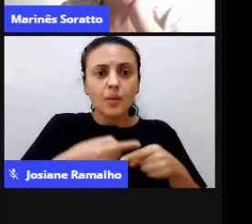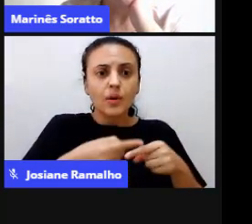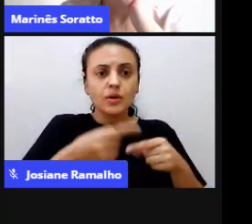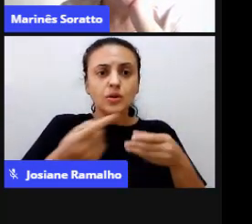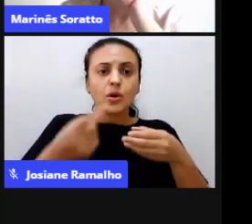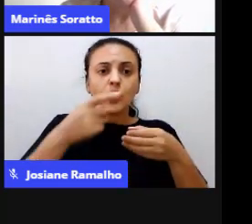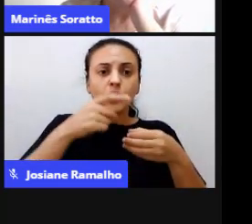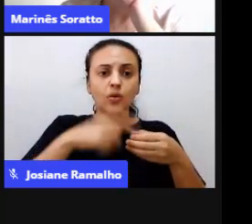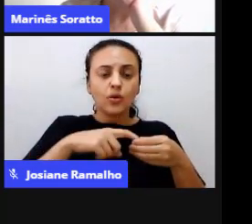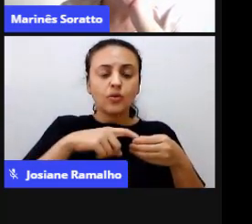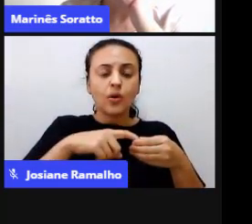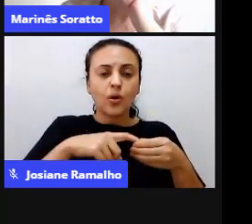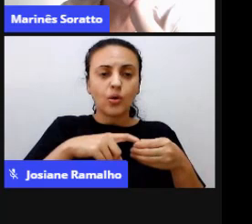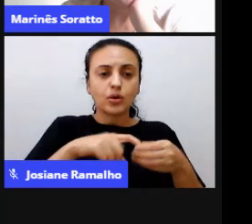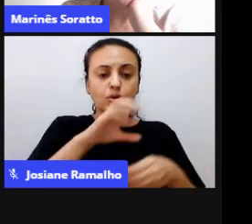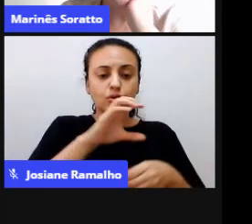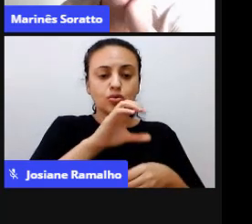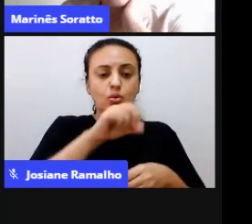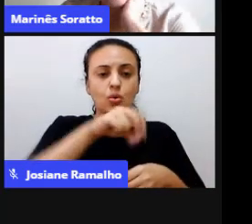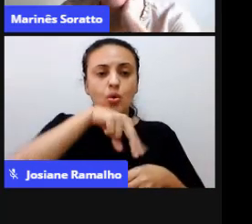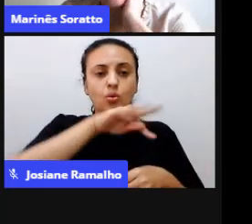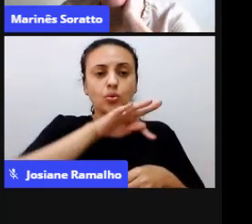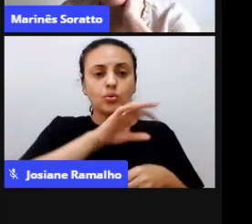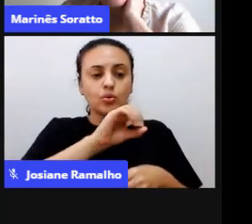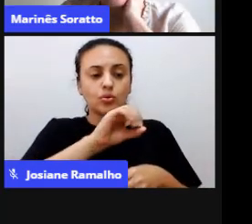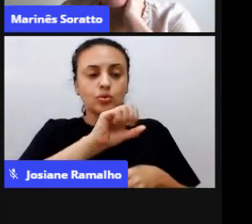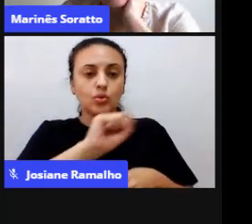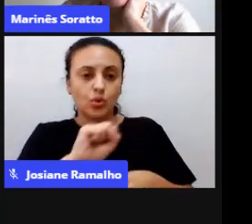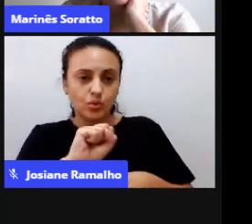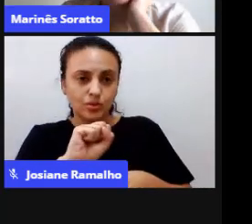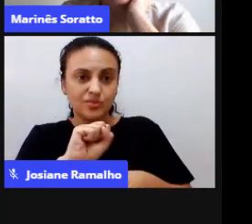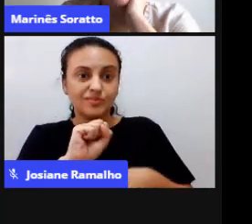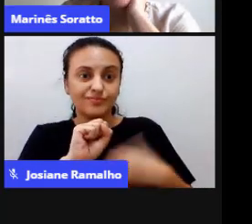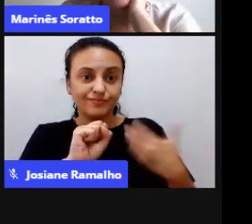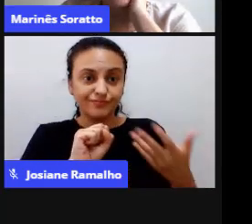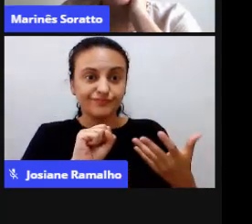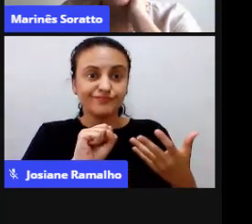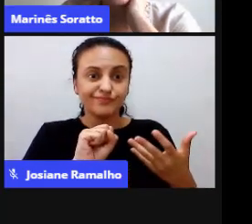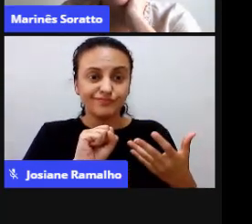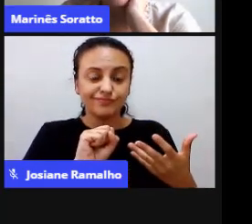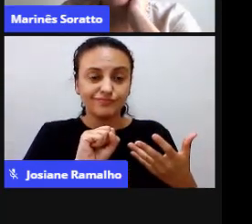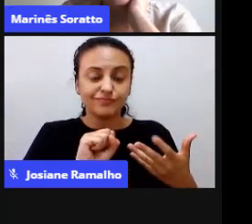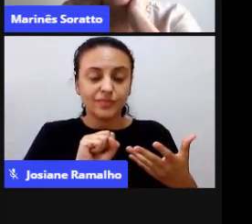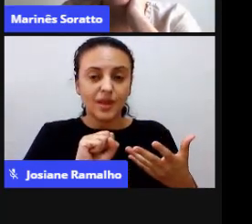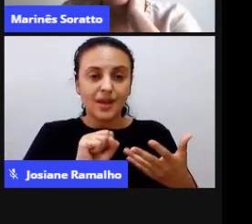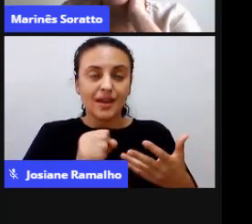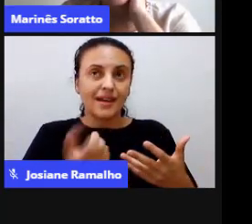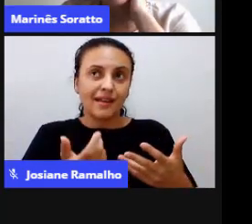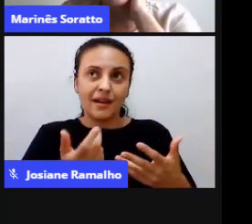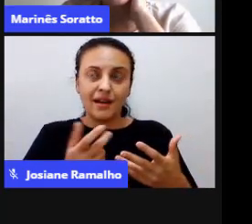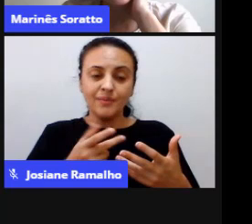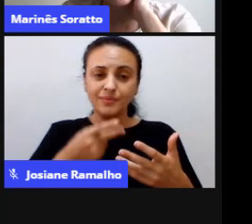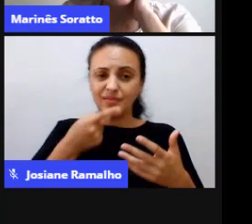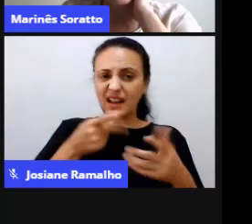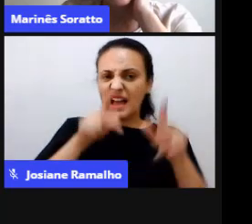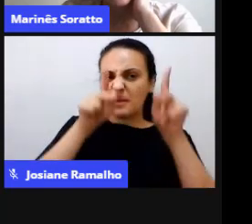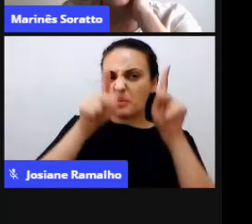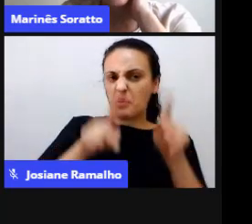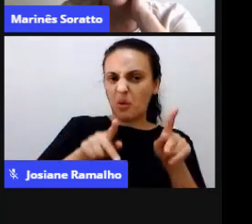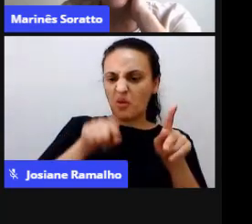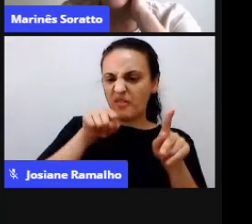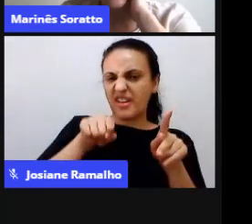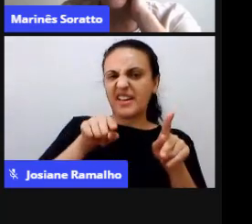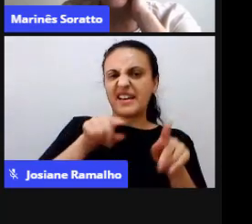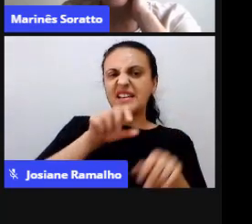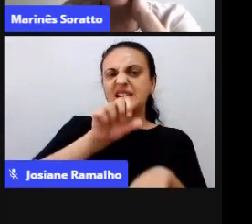Selvagem e outros textos, livros que contam, que trazem um pouco da presença